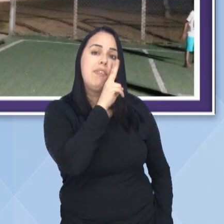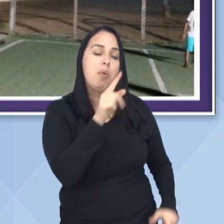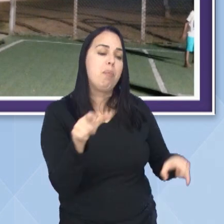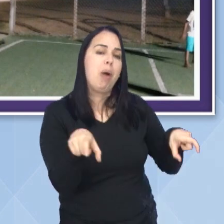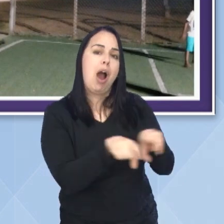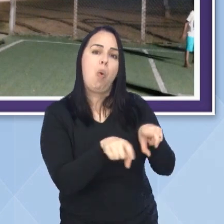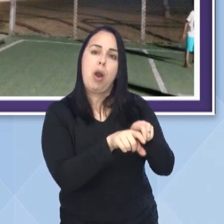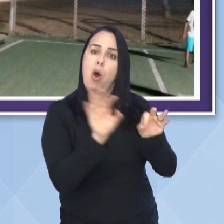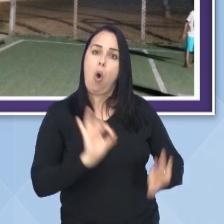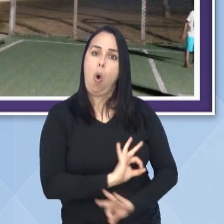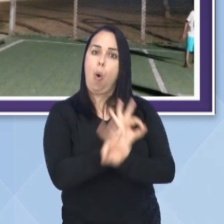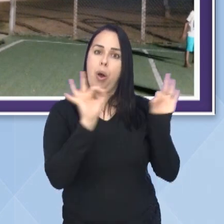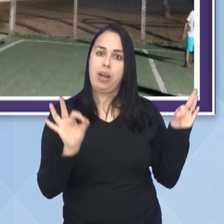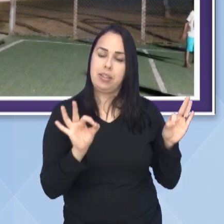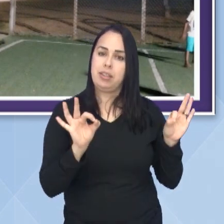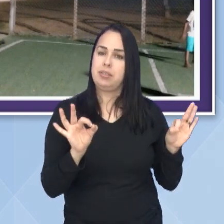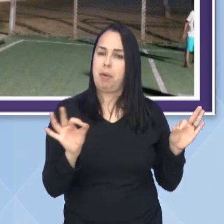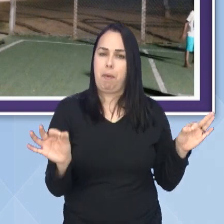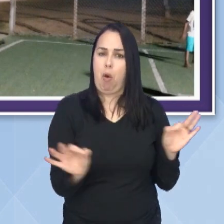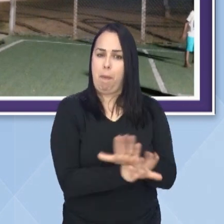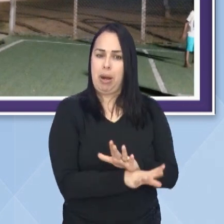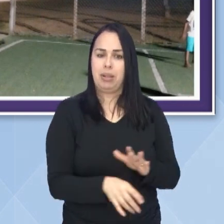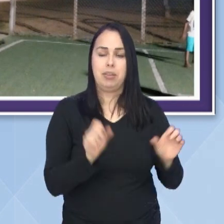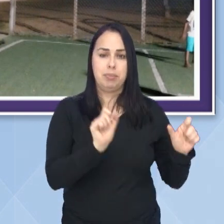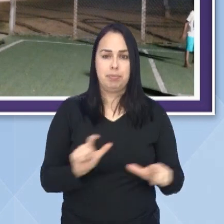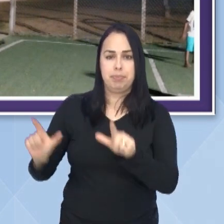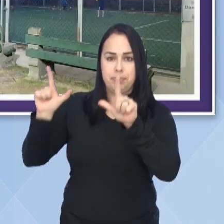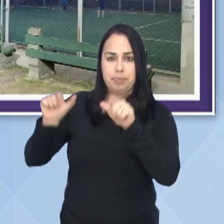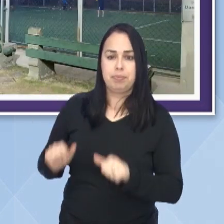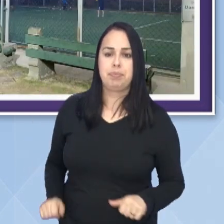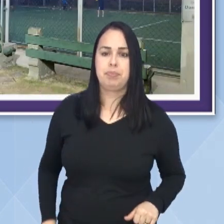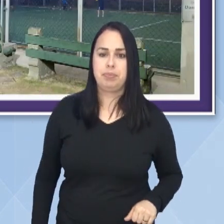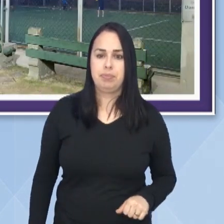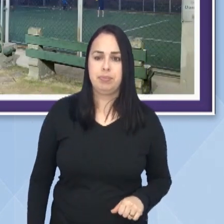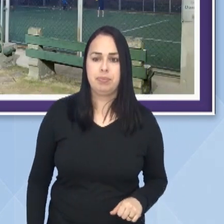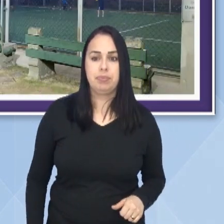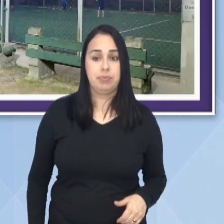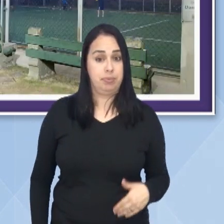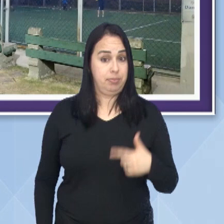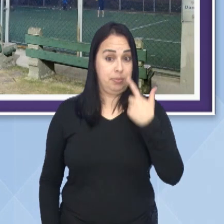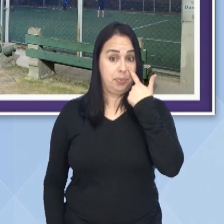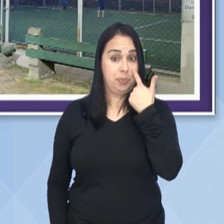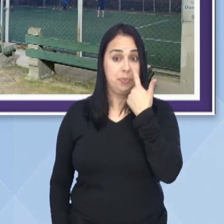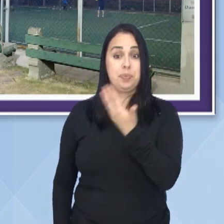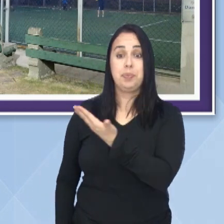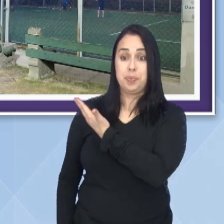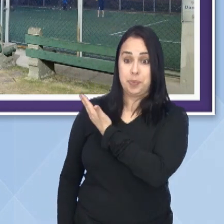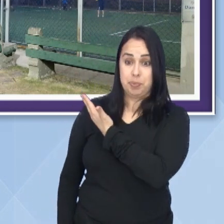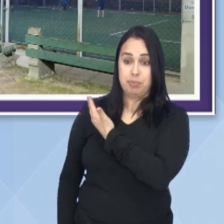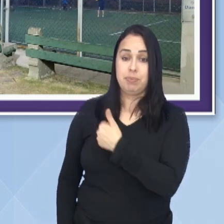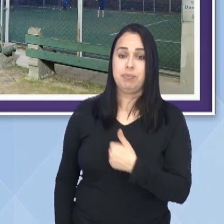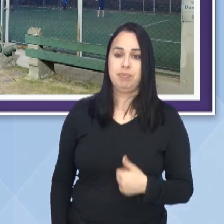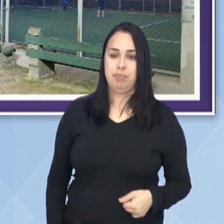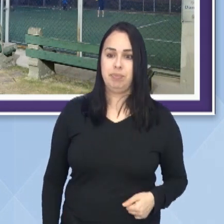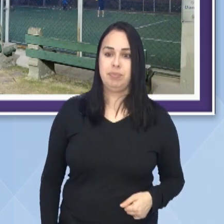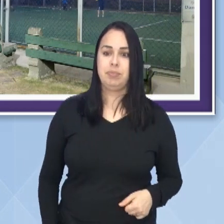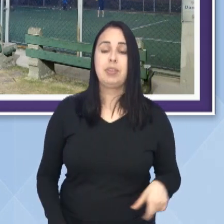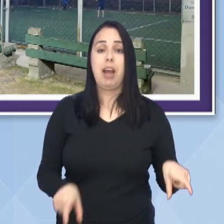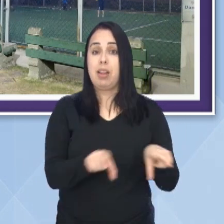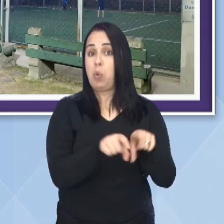quadra decente, uma quadra completa. Passa para mim, por favor, a próxima slide. Olha lá, ali embaixo é a quadra da Vista